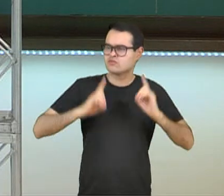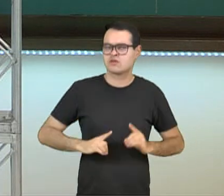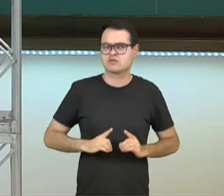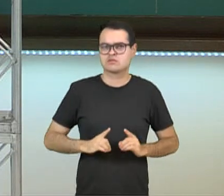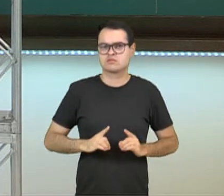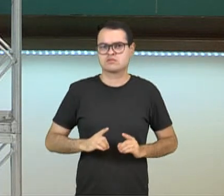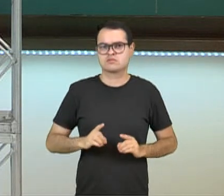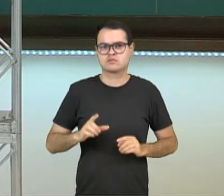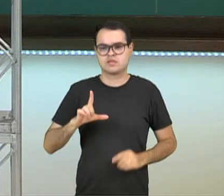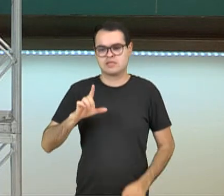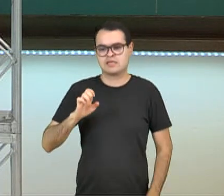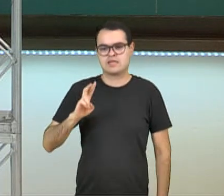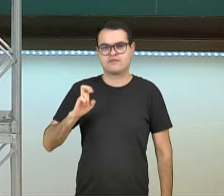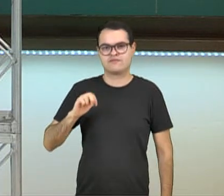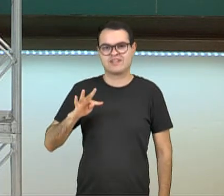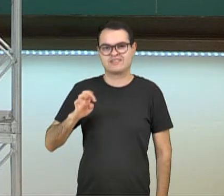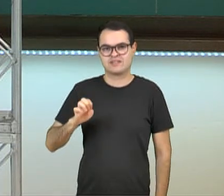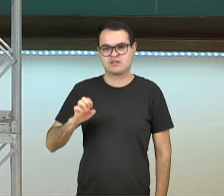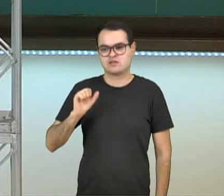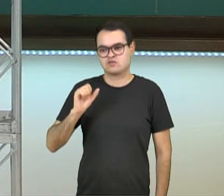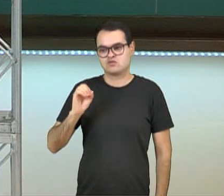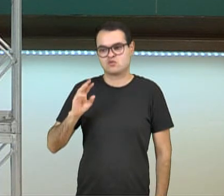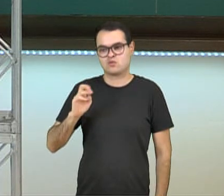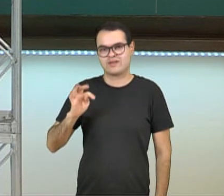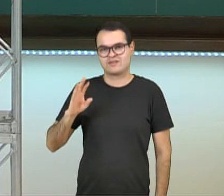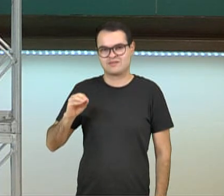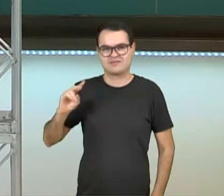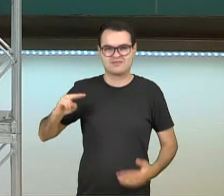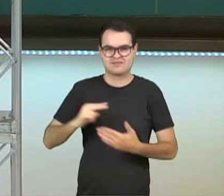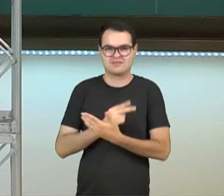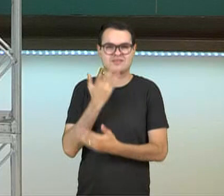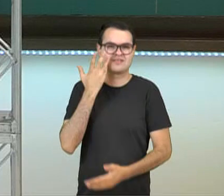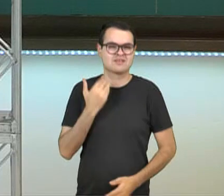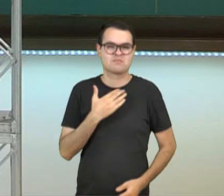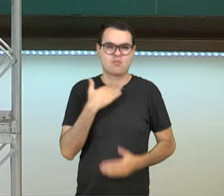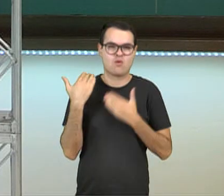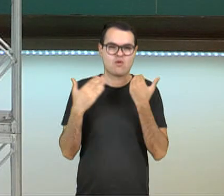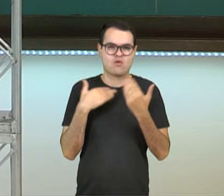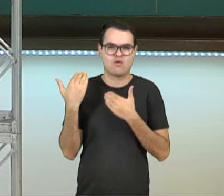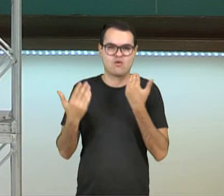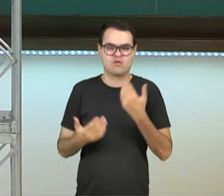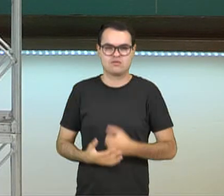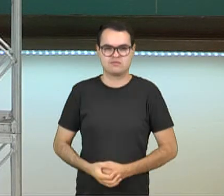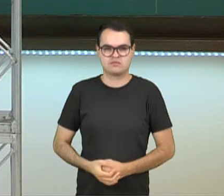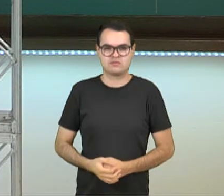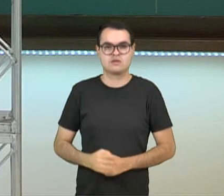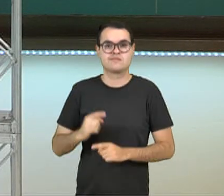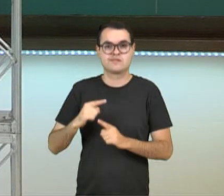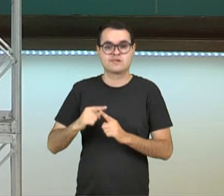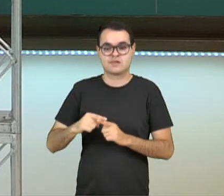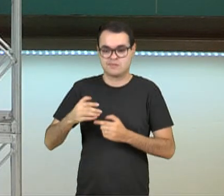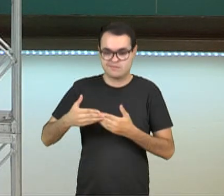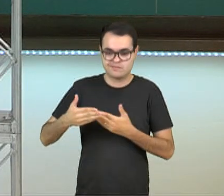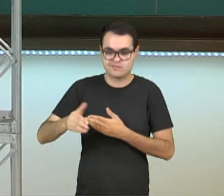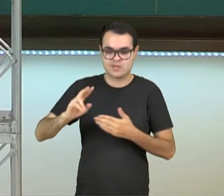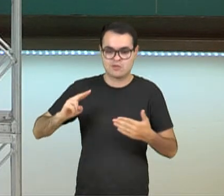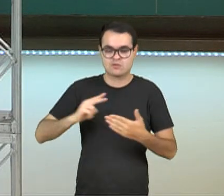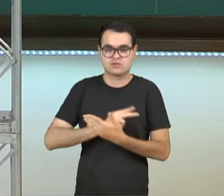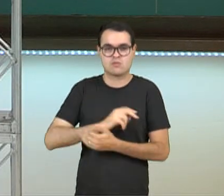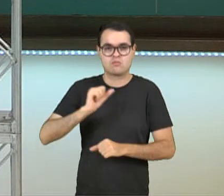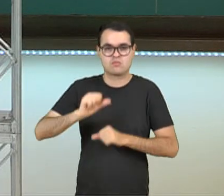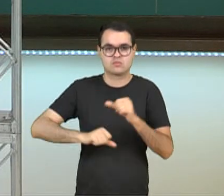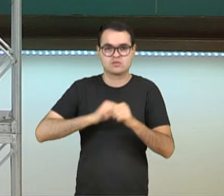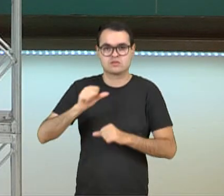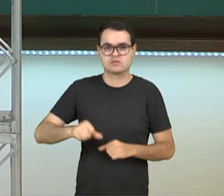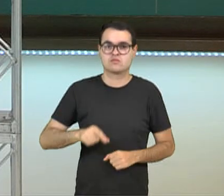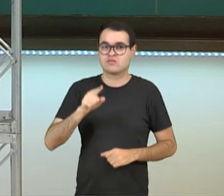Levanta Soweto que aconteceu, muitas crianças precisaram morrer para que alguma mudança acontecesse. O que